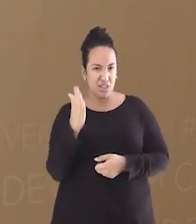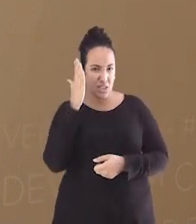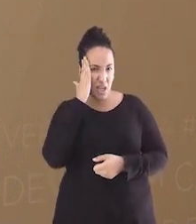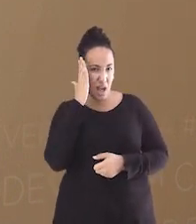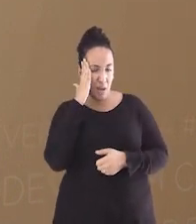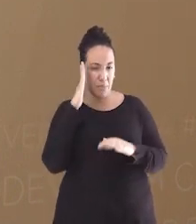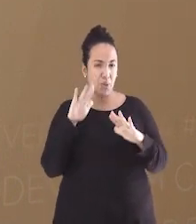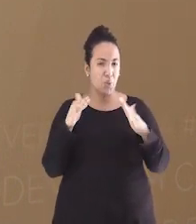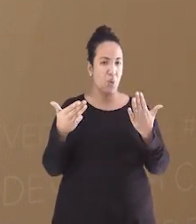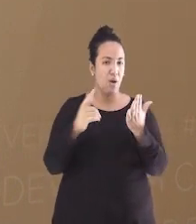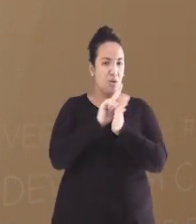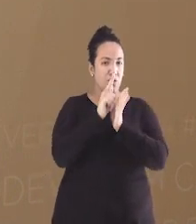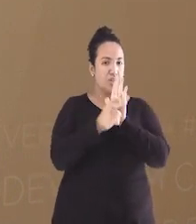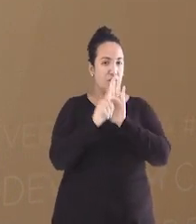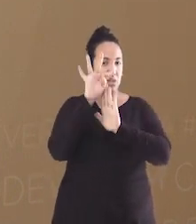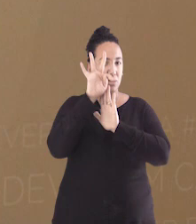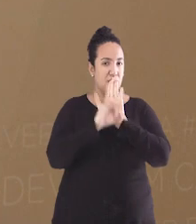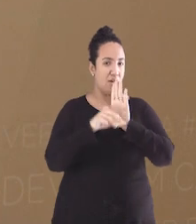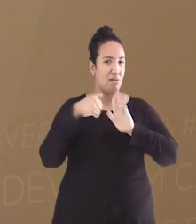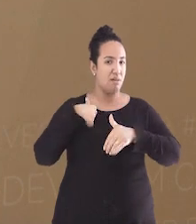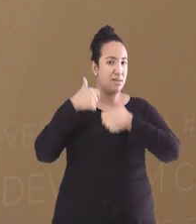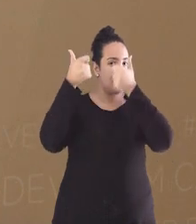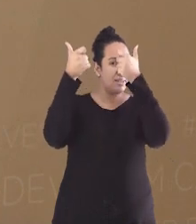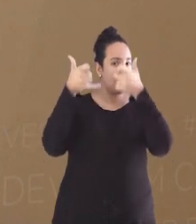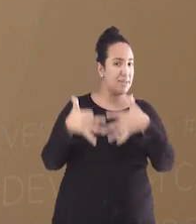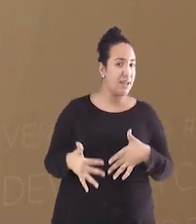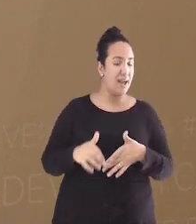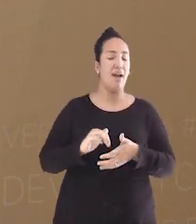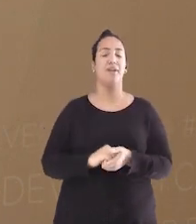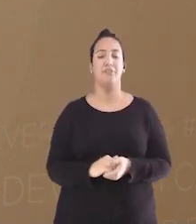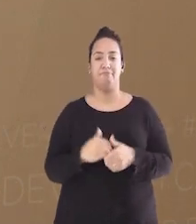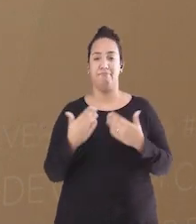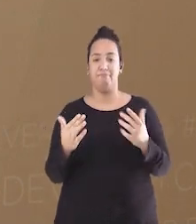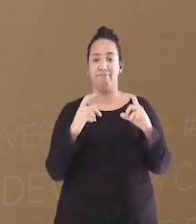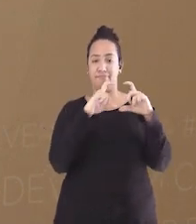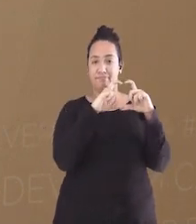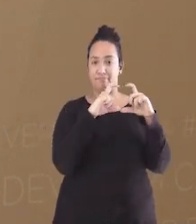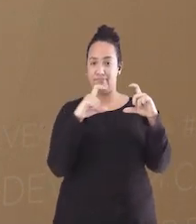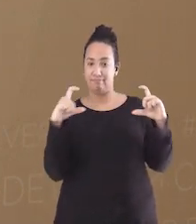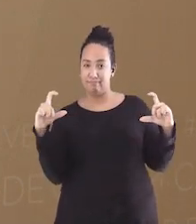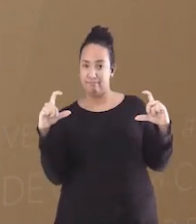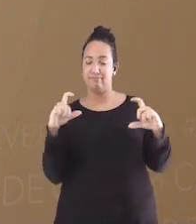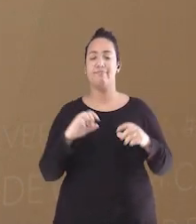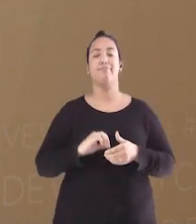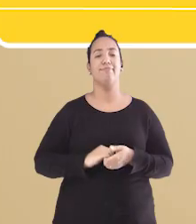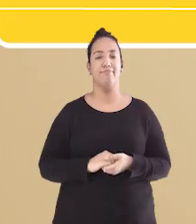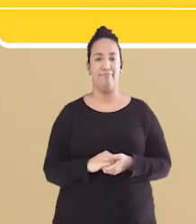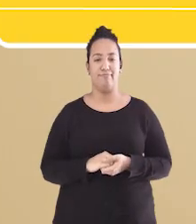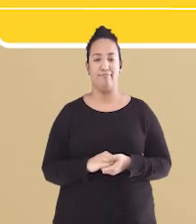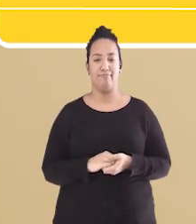qual gênero textual estou falando? São as tirinhas.